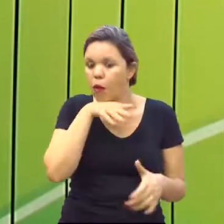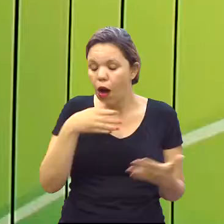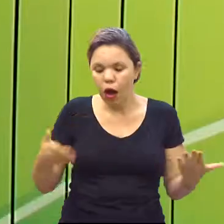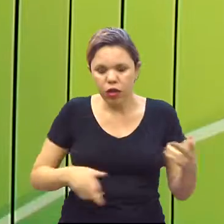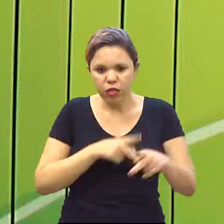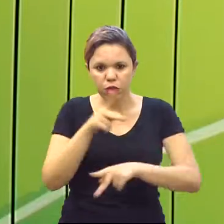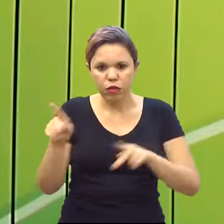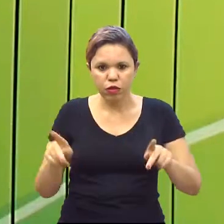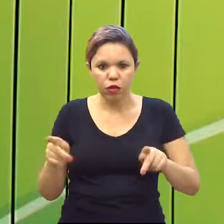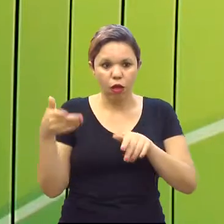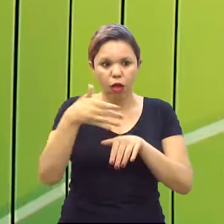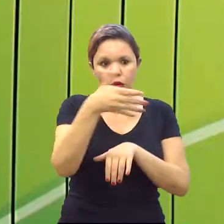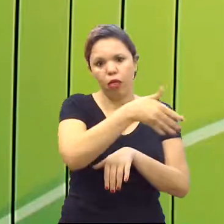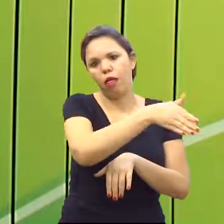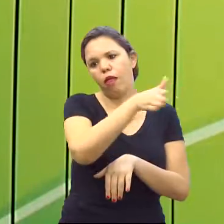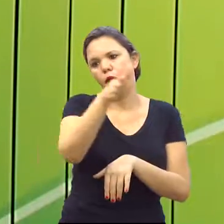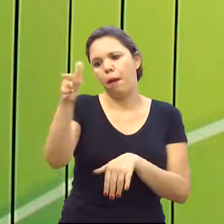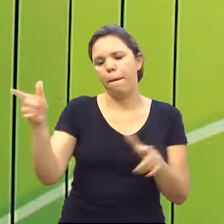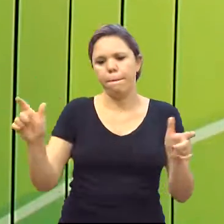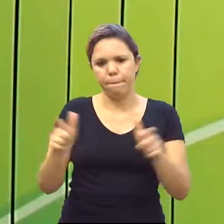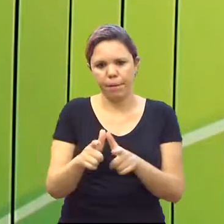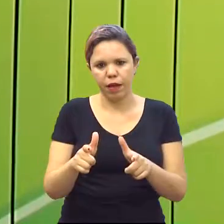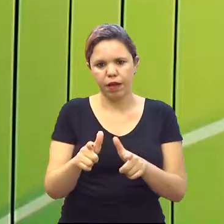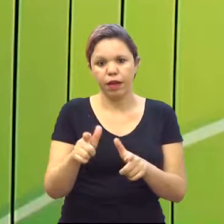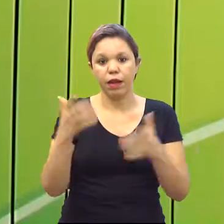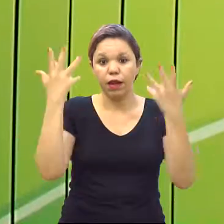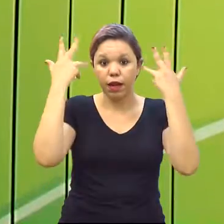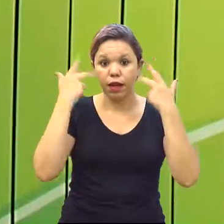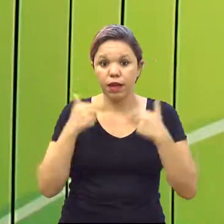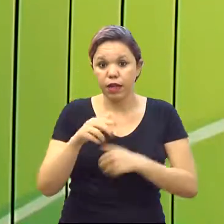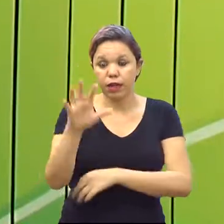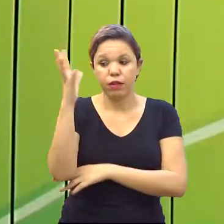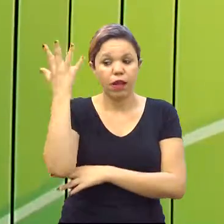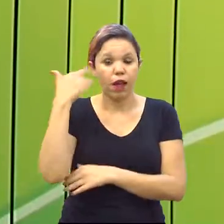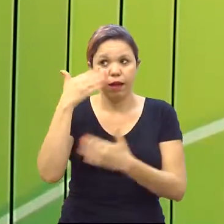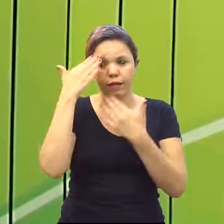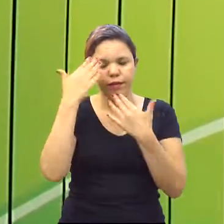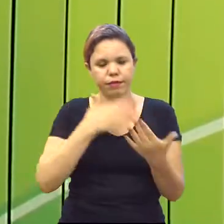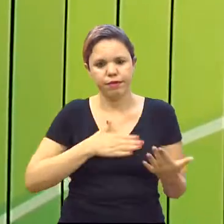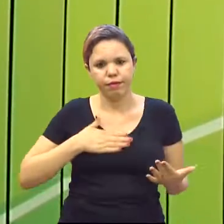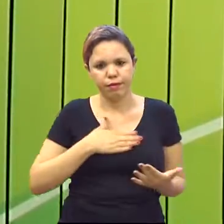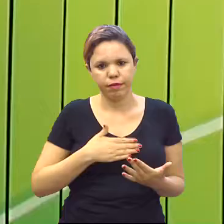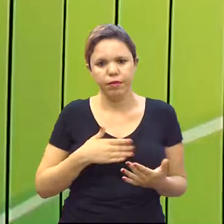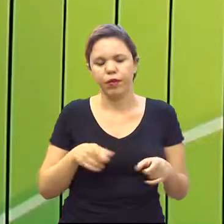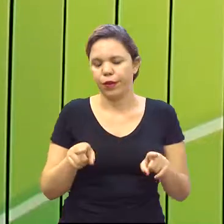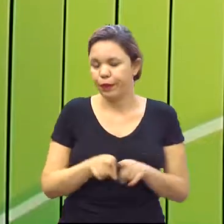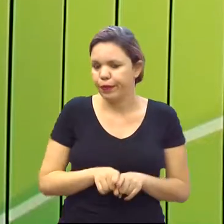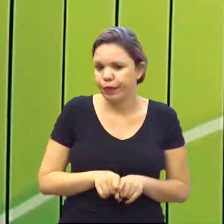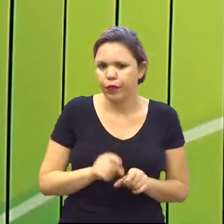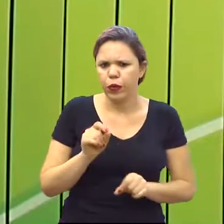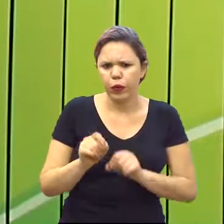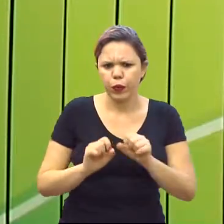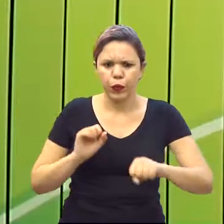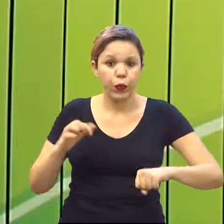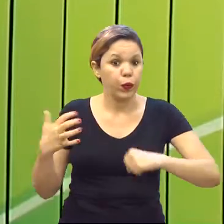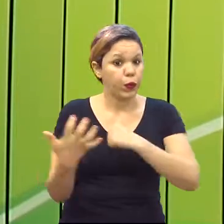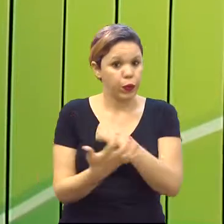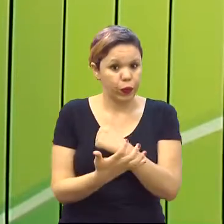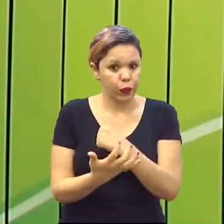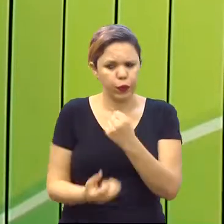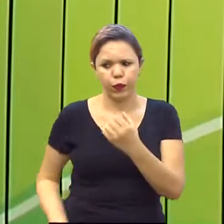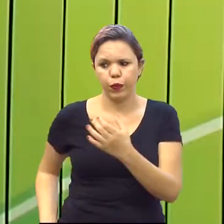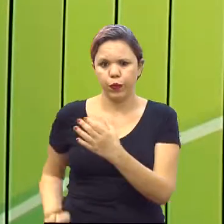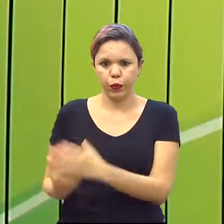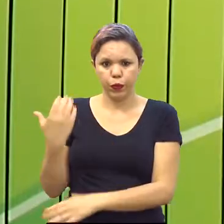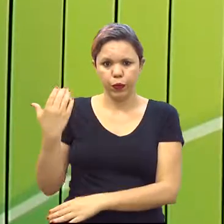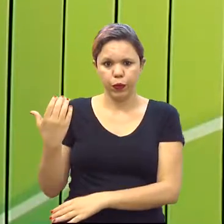que o homem circulou menos e a natureza agradeceu. Por outro lado, também acredita-se que o coronavírus,